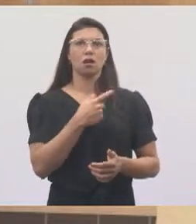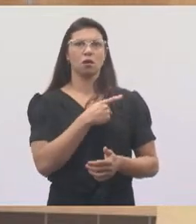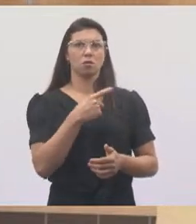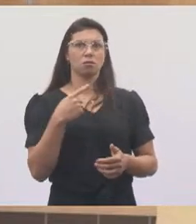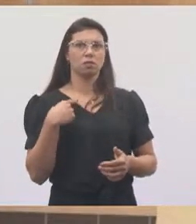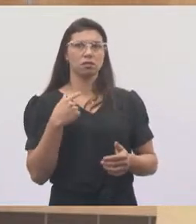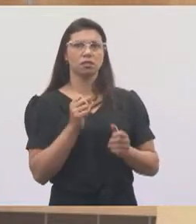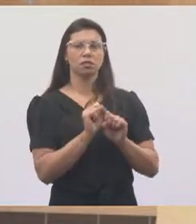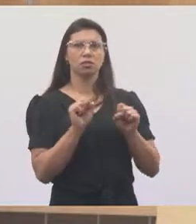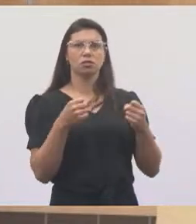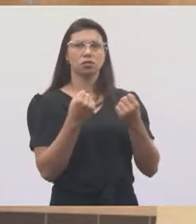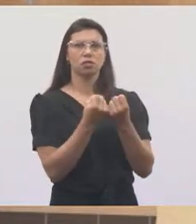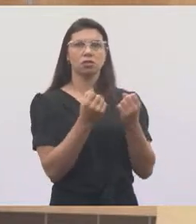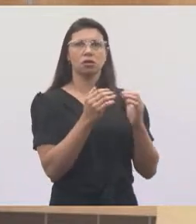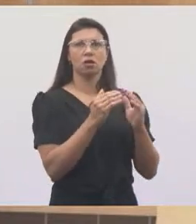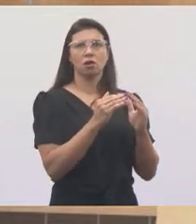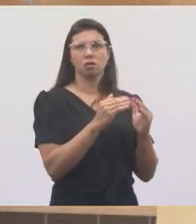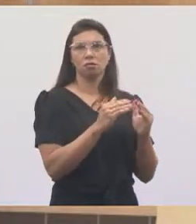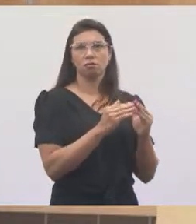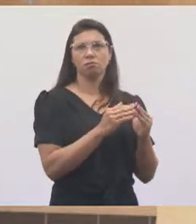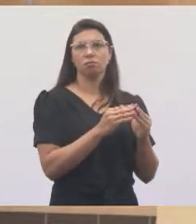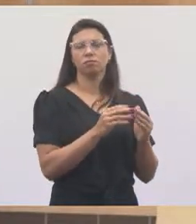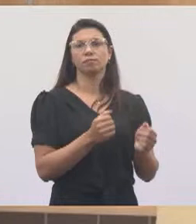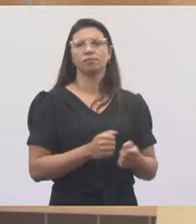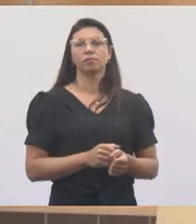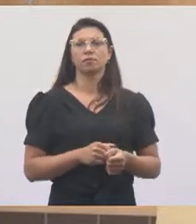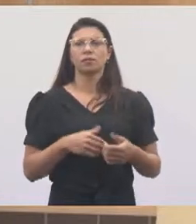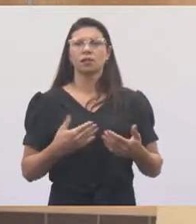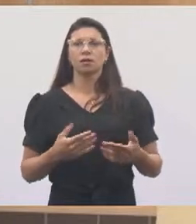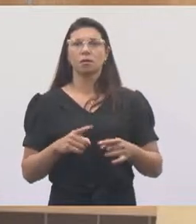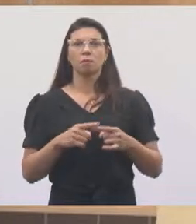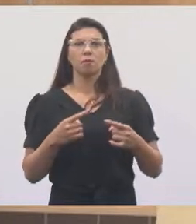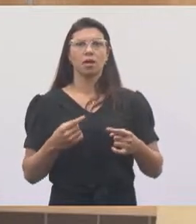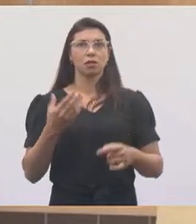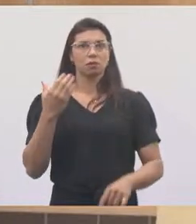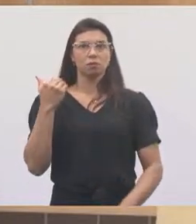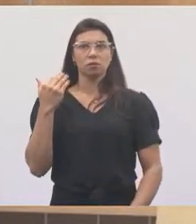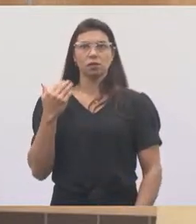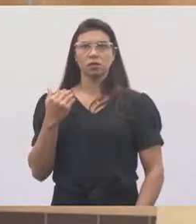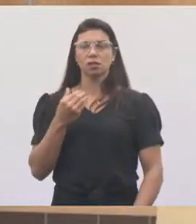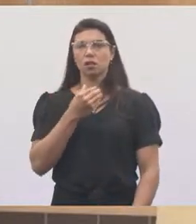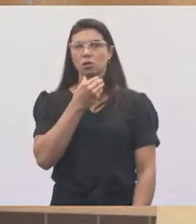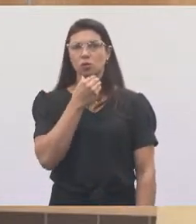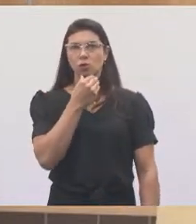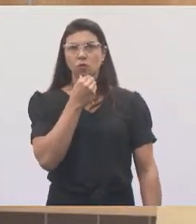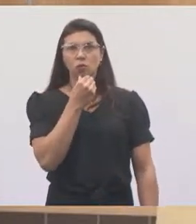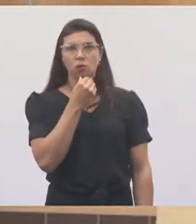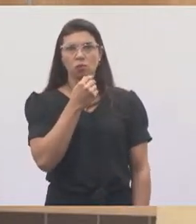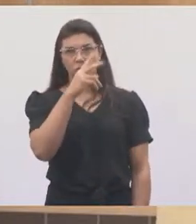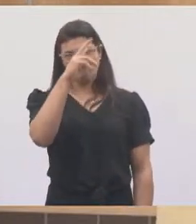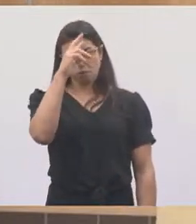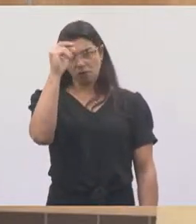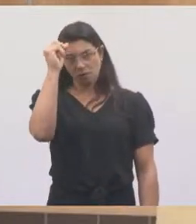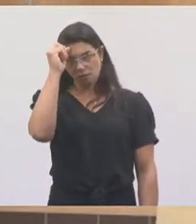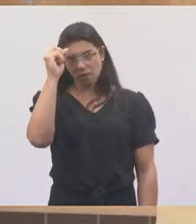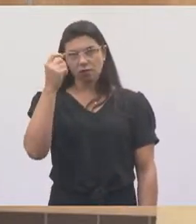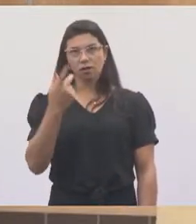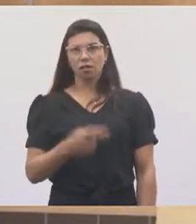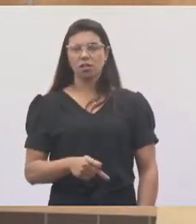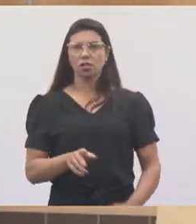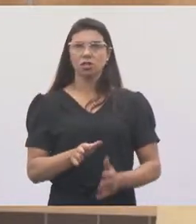e uma época o subprefeito atual da época começou a tomar umas